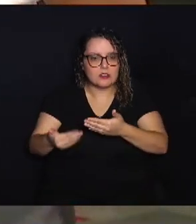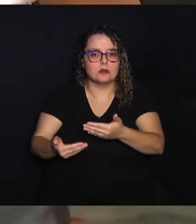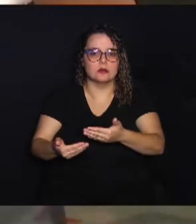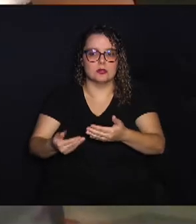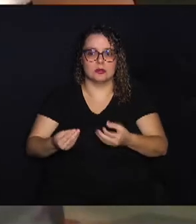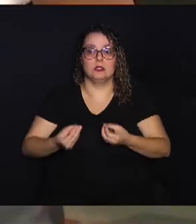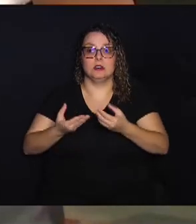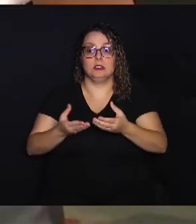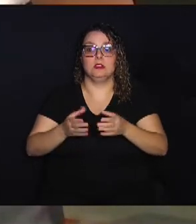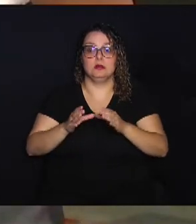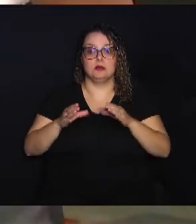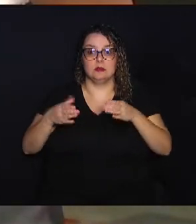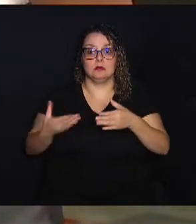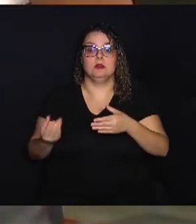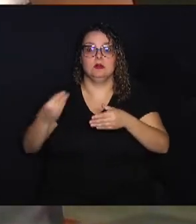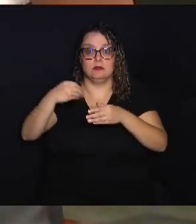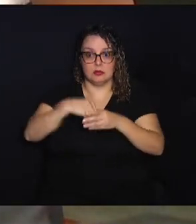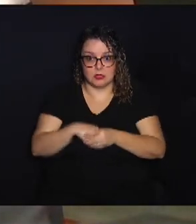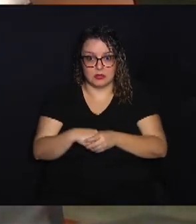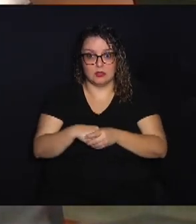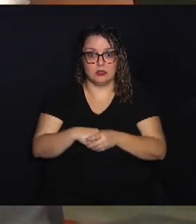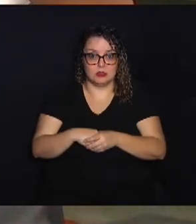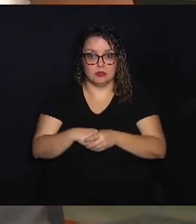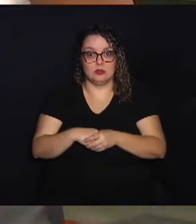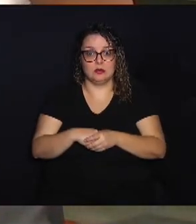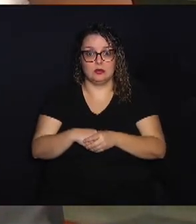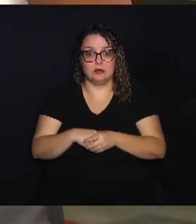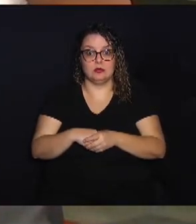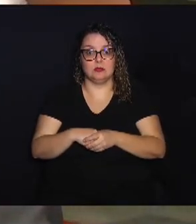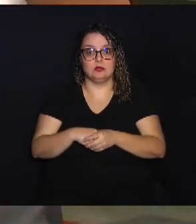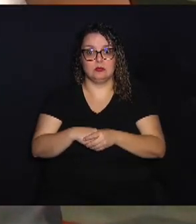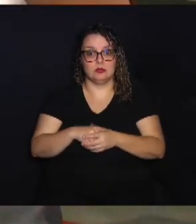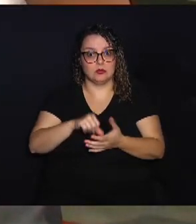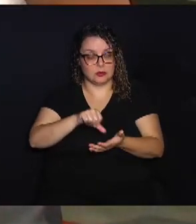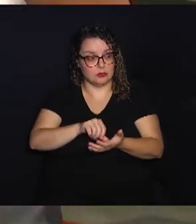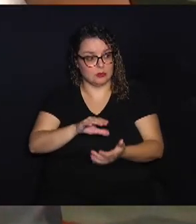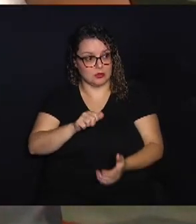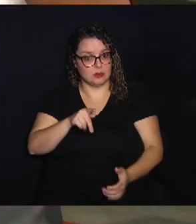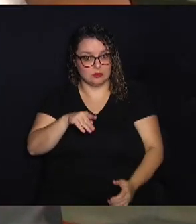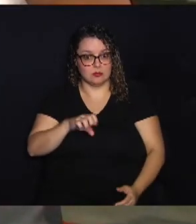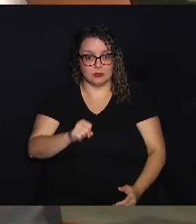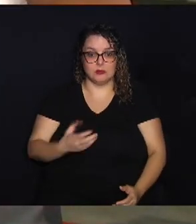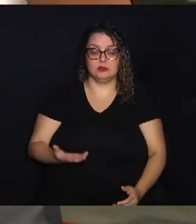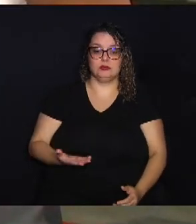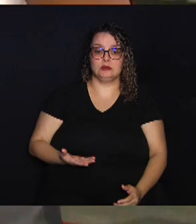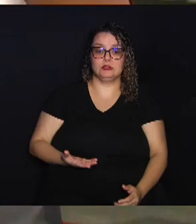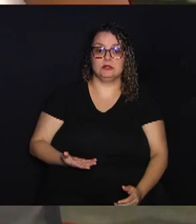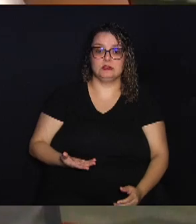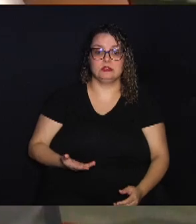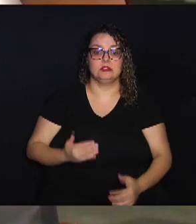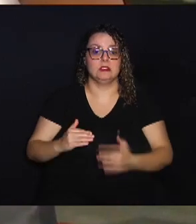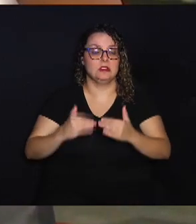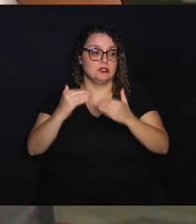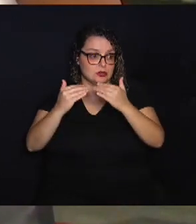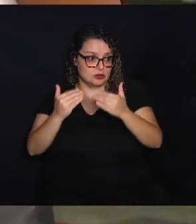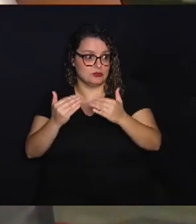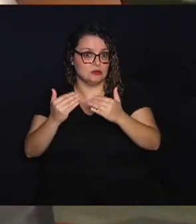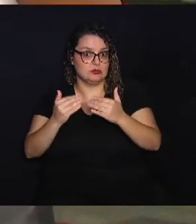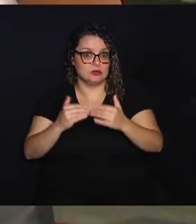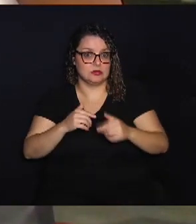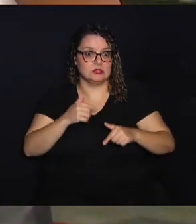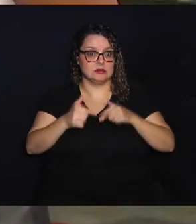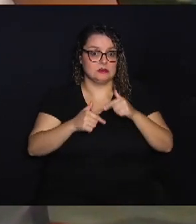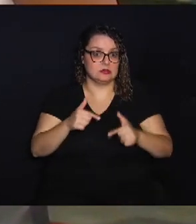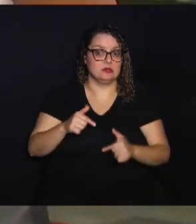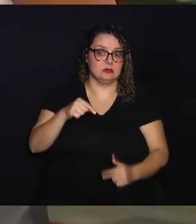trazendo a comunidade para dentro do campus, né? E também desenvolvendo esse tipo de trabalho,